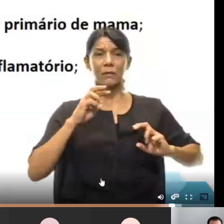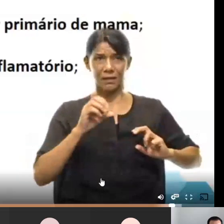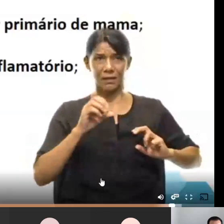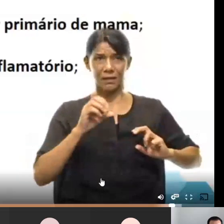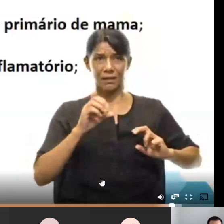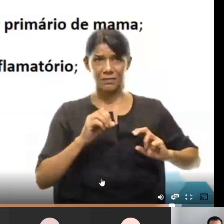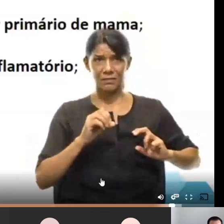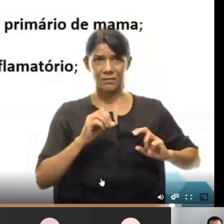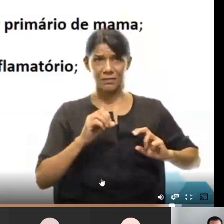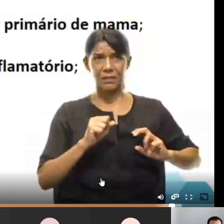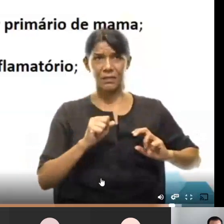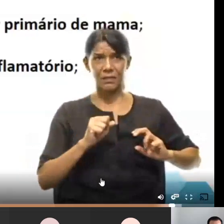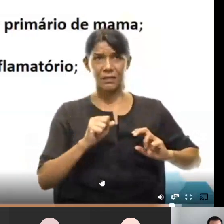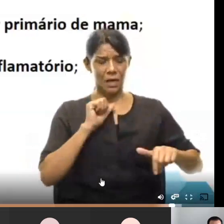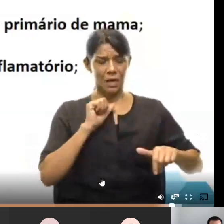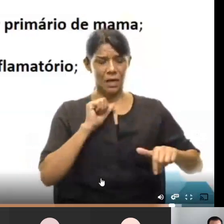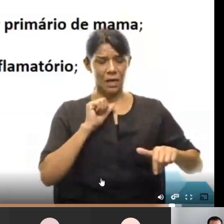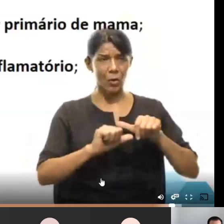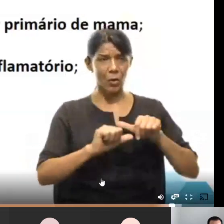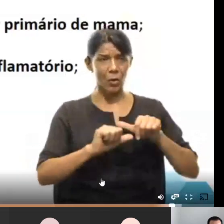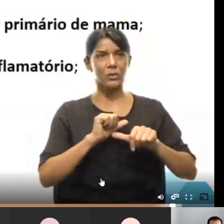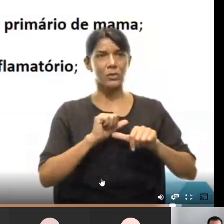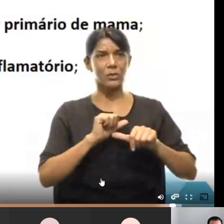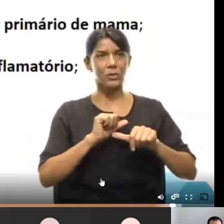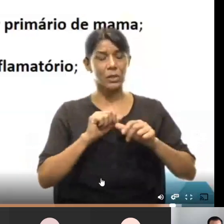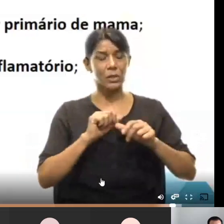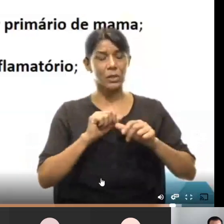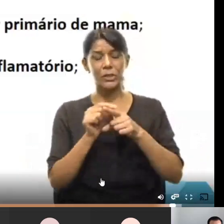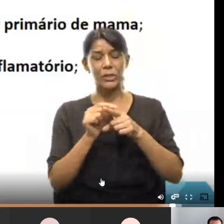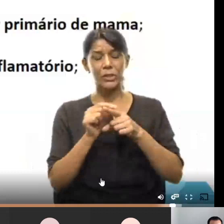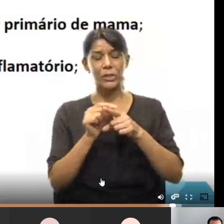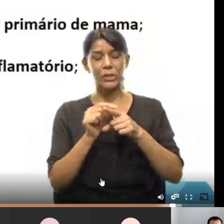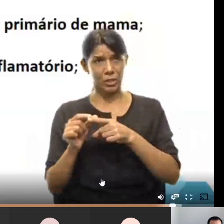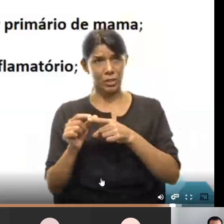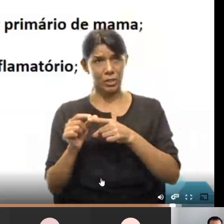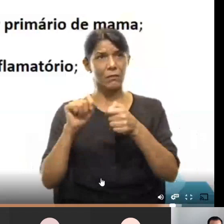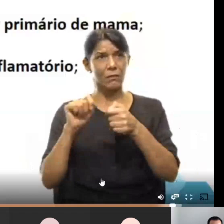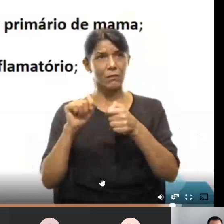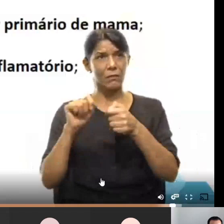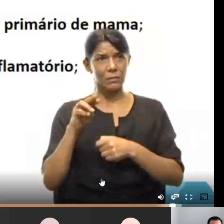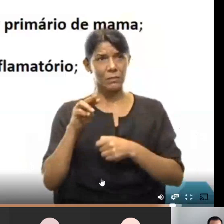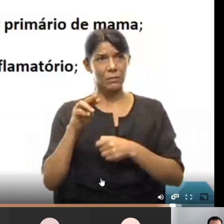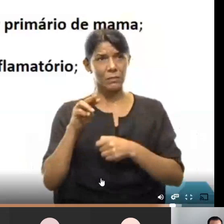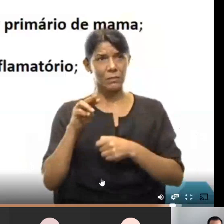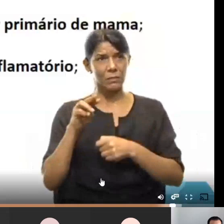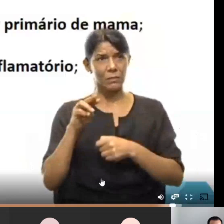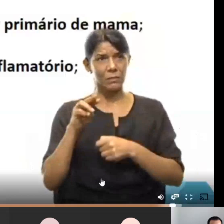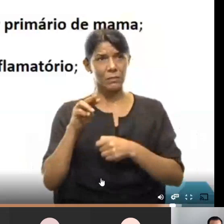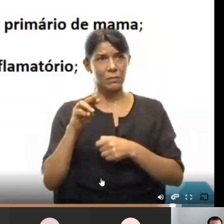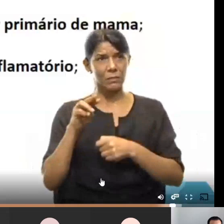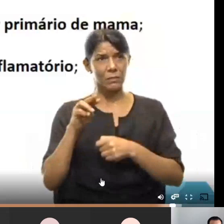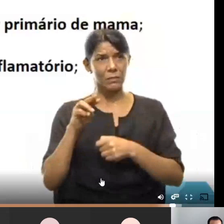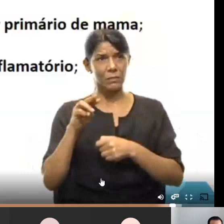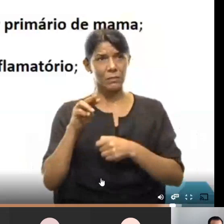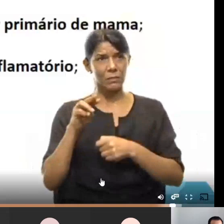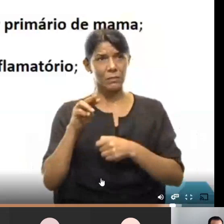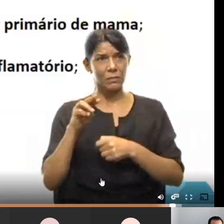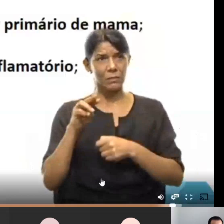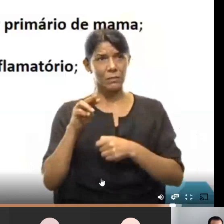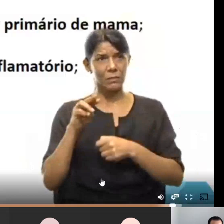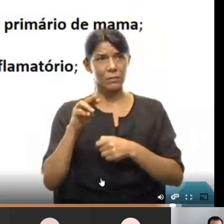sofreu mutações em genes específicos que podem promover metástase, e acabou parando ali